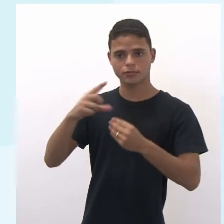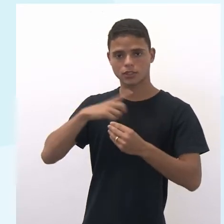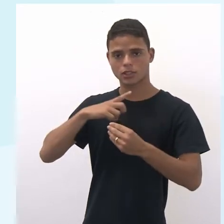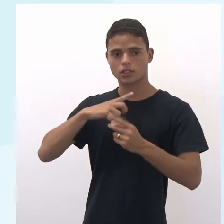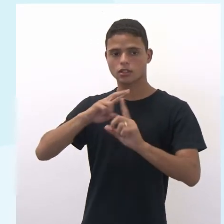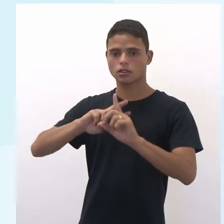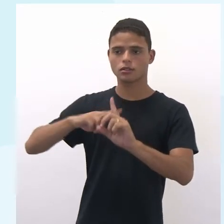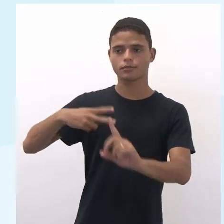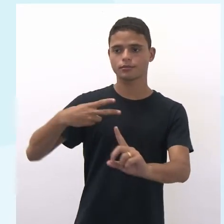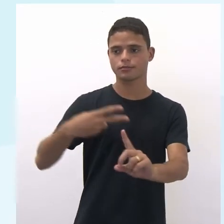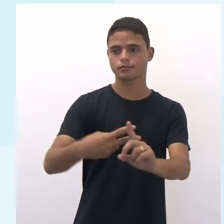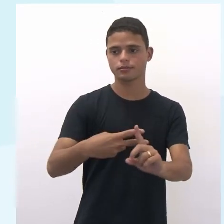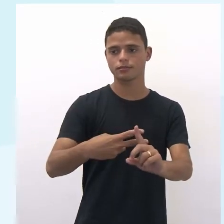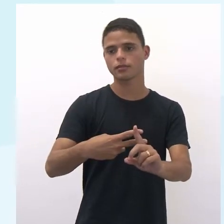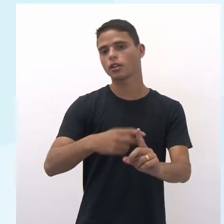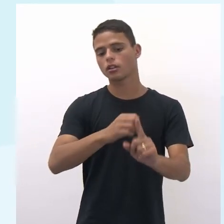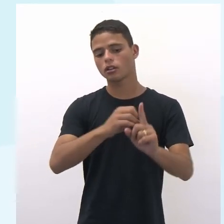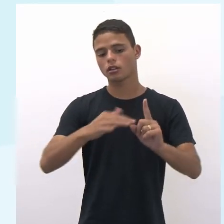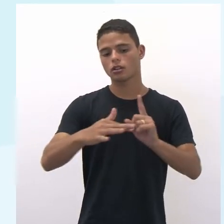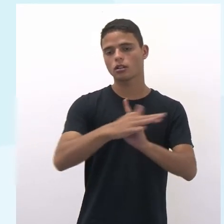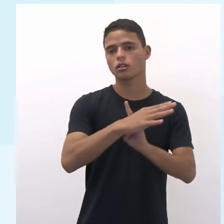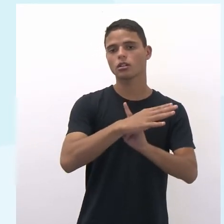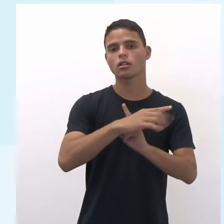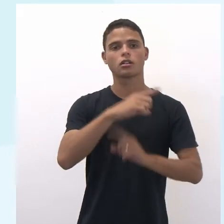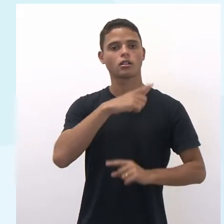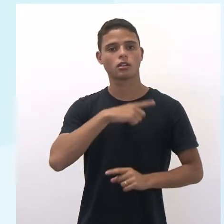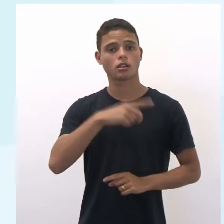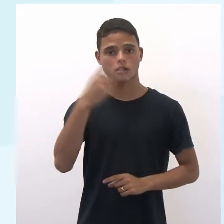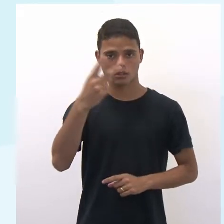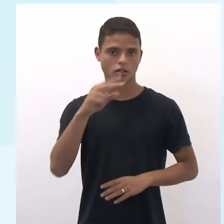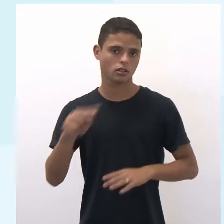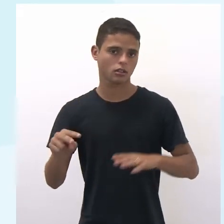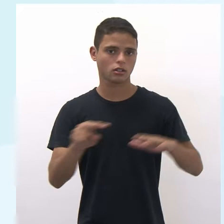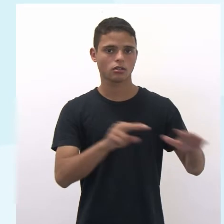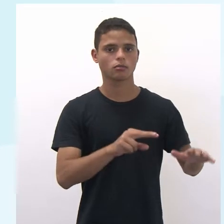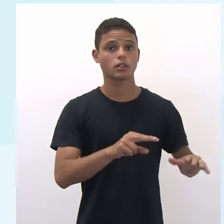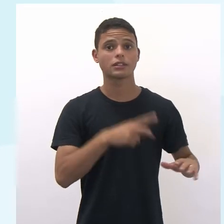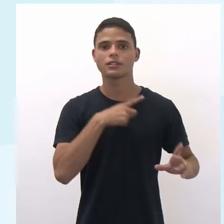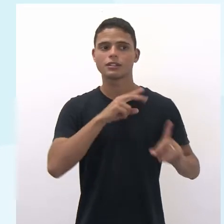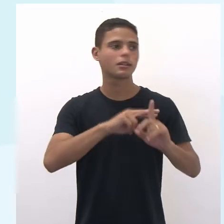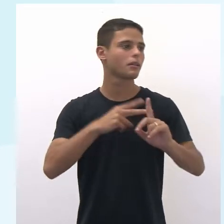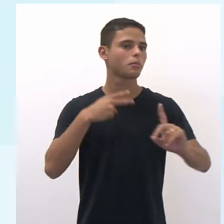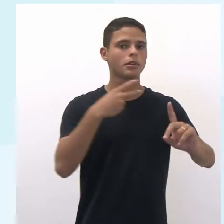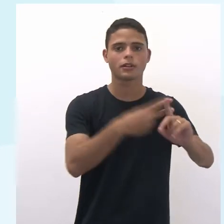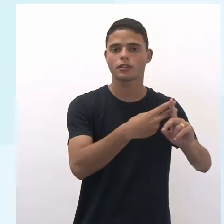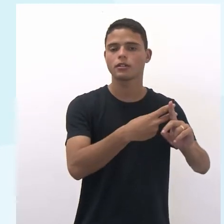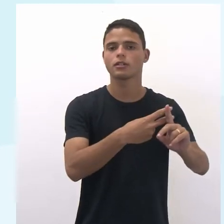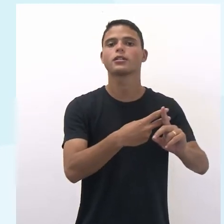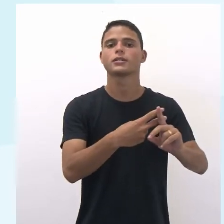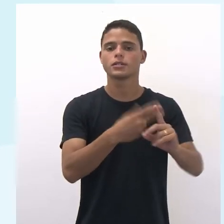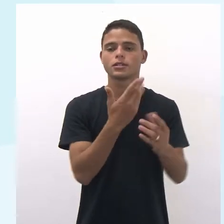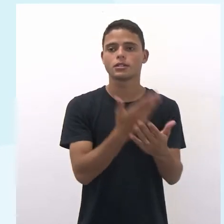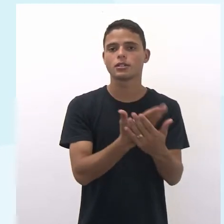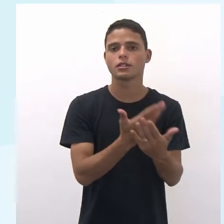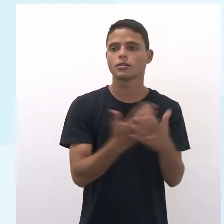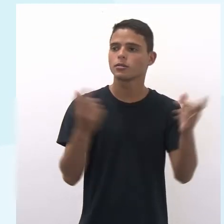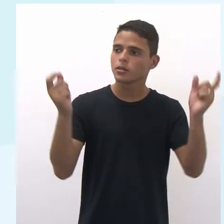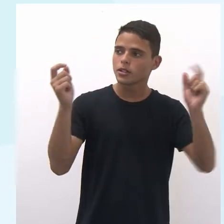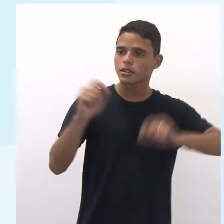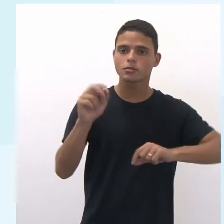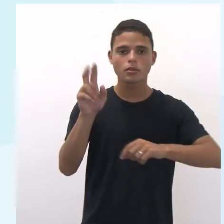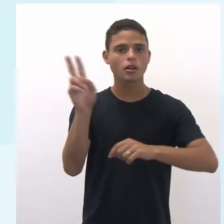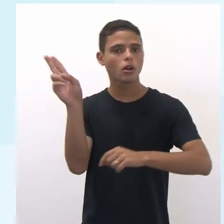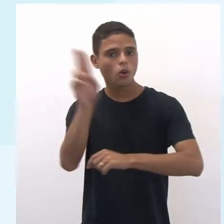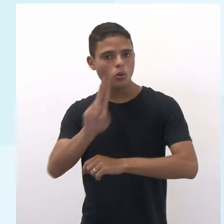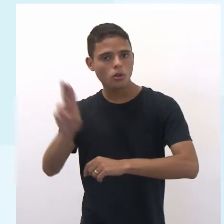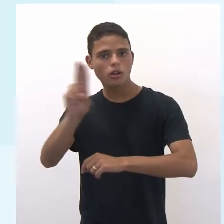porque sociologia, né, nós sabemos que são 2 aulas por semana. Então, quando eu tinha dobradinha, a possibilidade de usar vídeos é